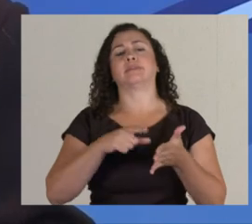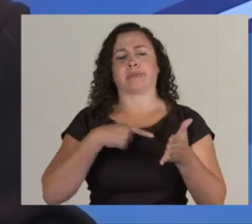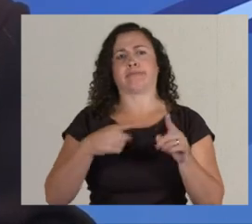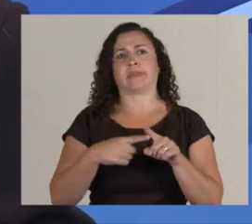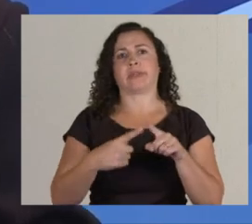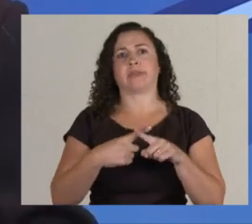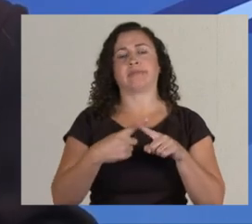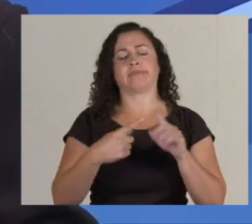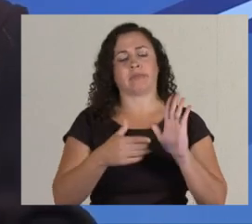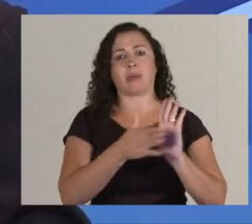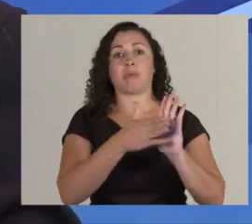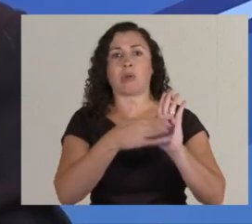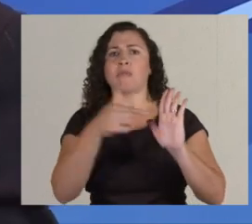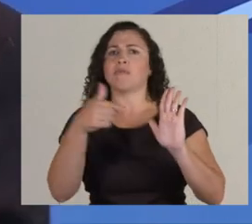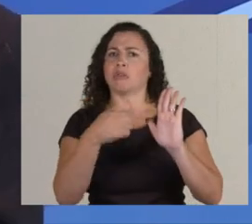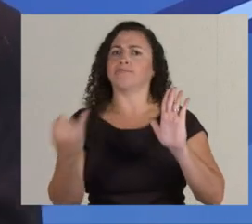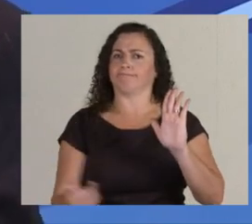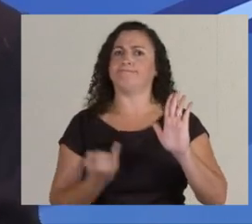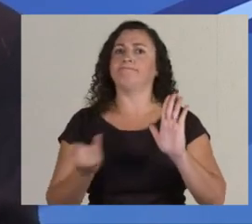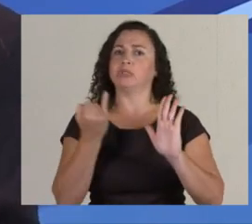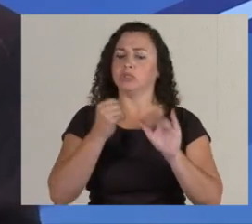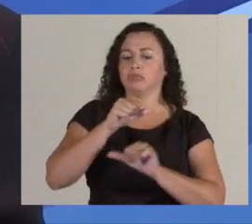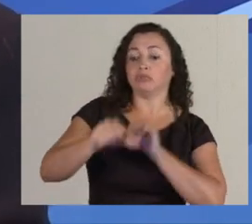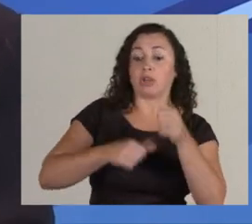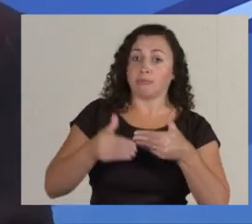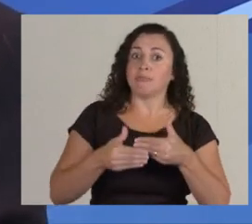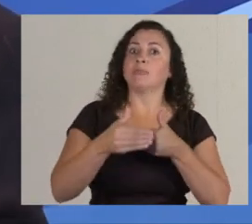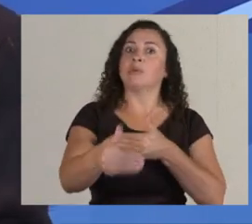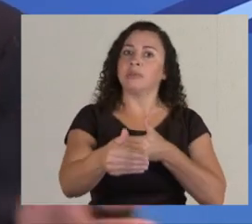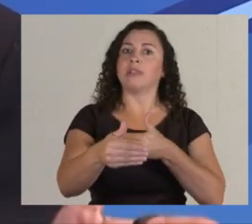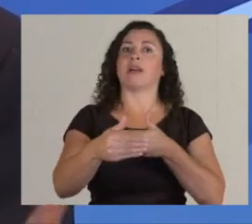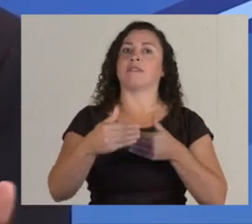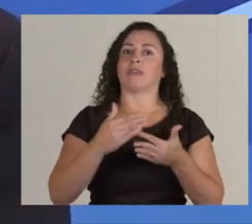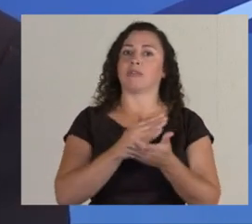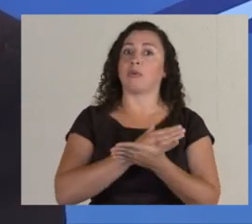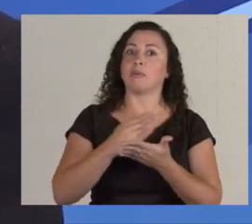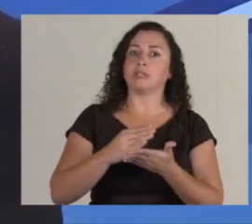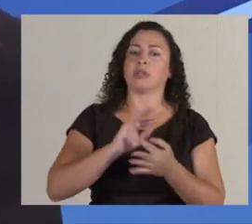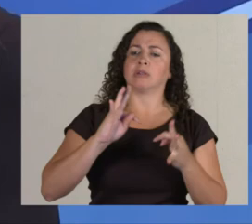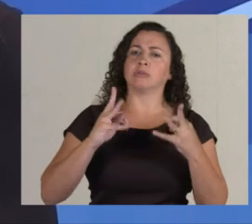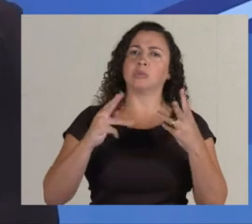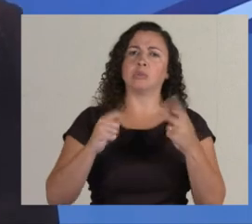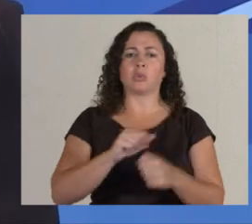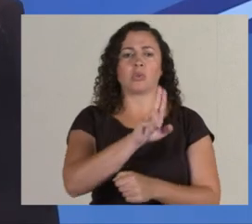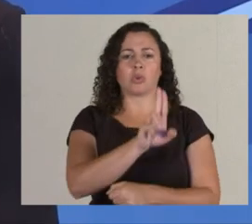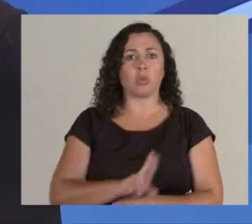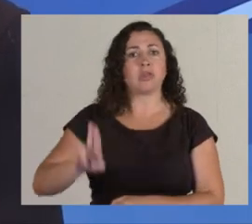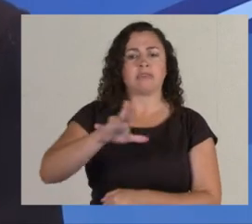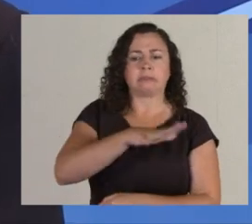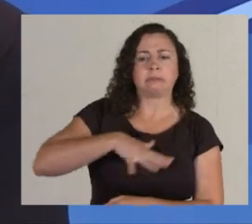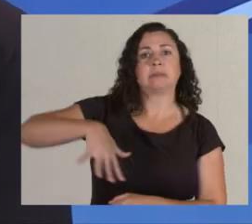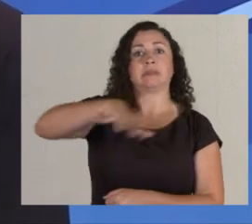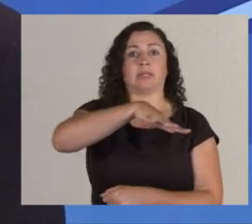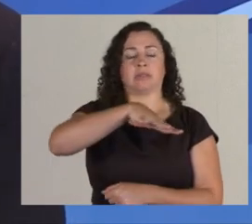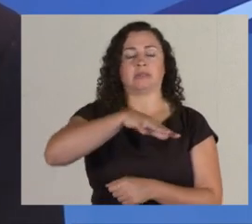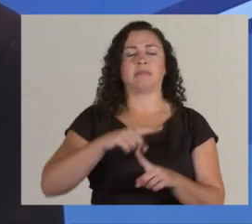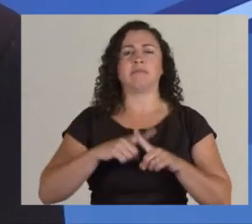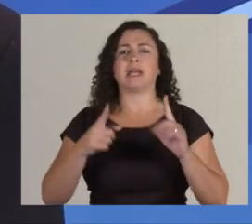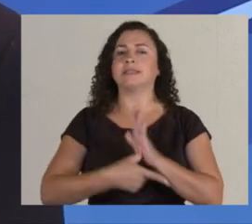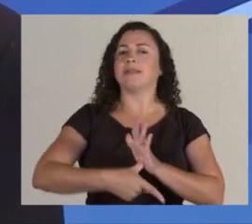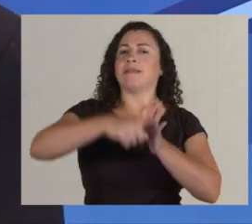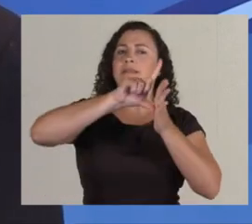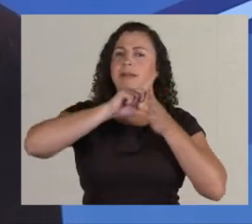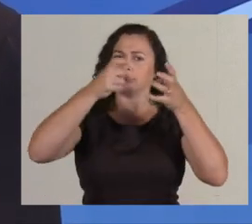né, que estamos entendendo que são propostas que vão aí circular as unidades, né, professor? Mas antes de que você